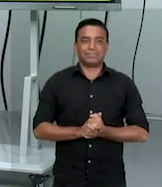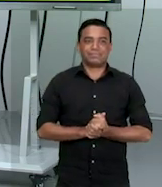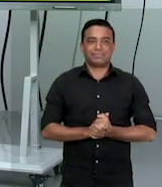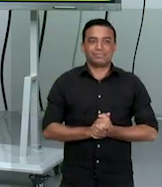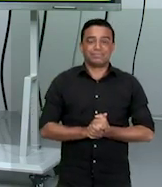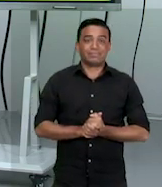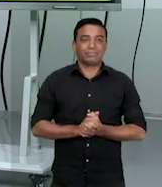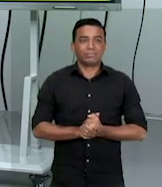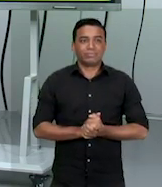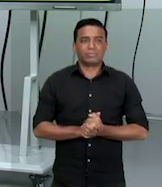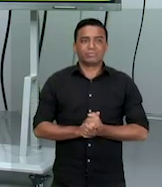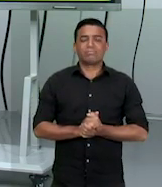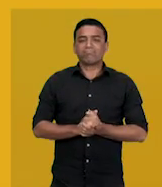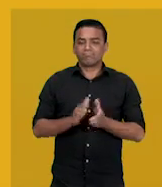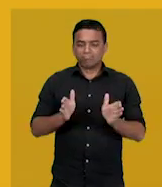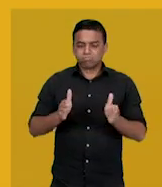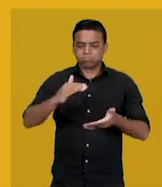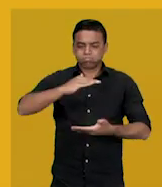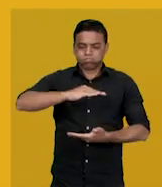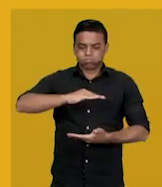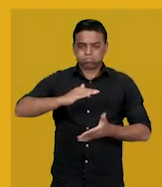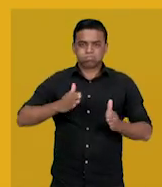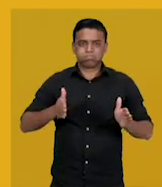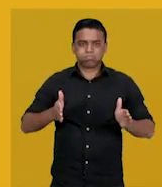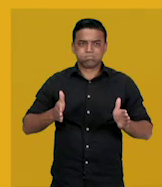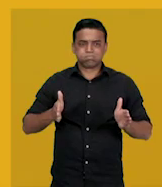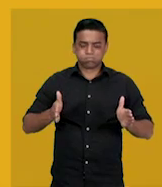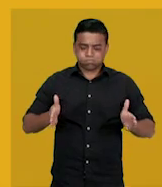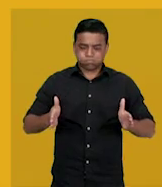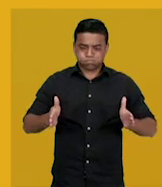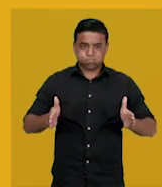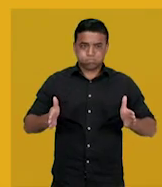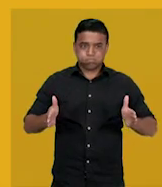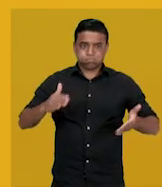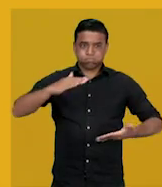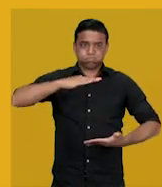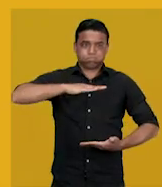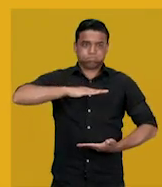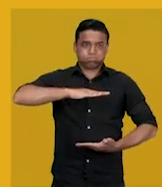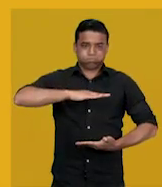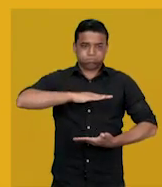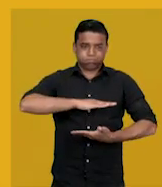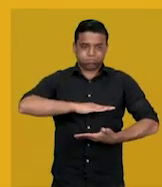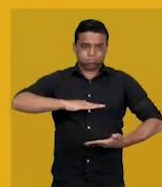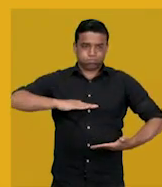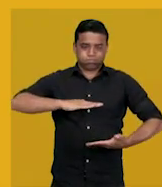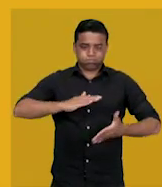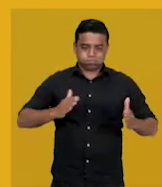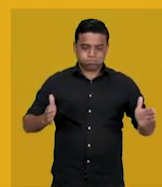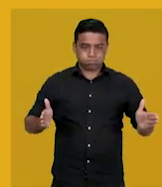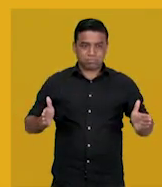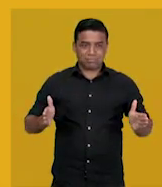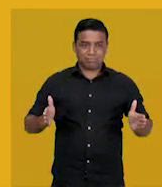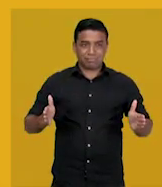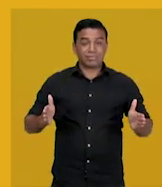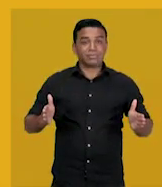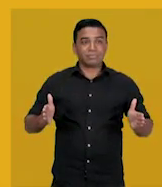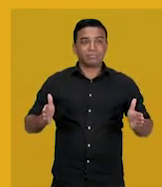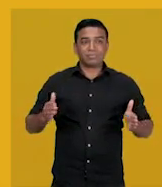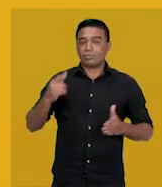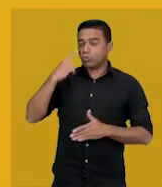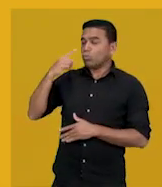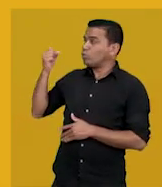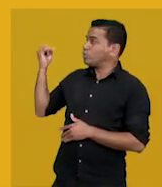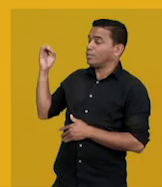Um reservatório tem a forma de um paralelepípedo retângulo, com as seguintes